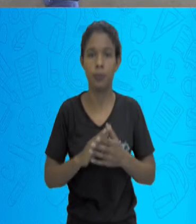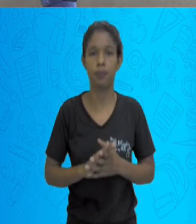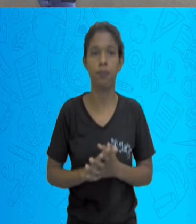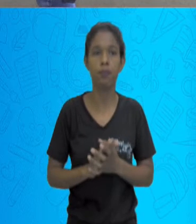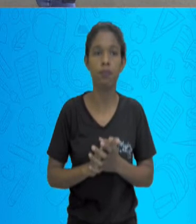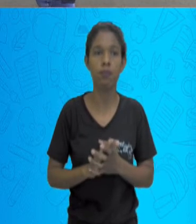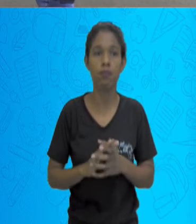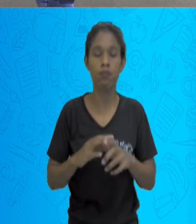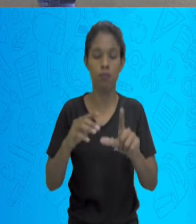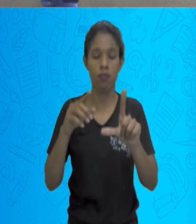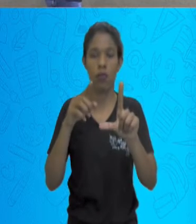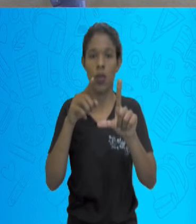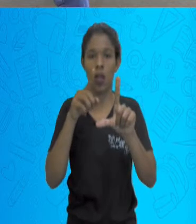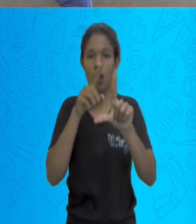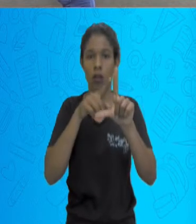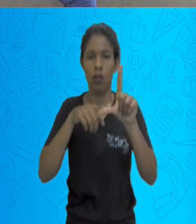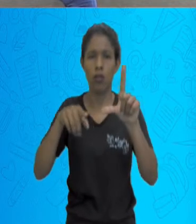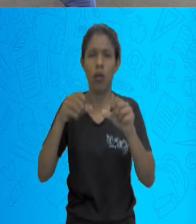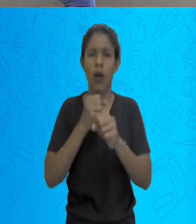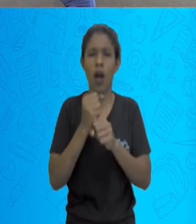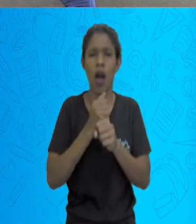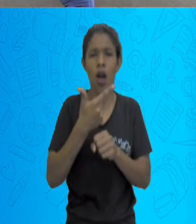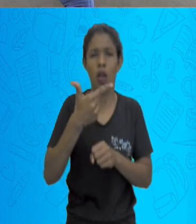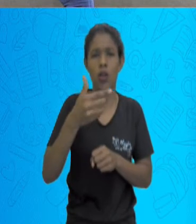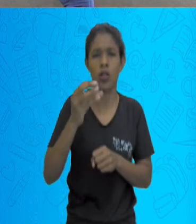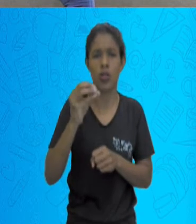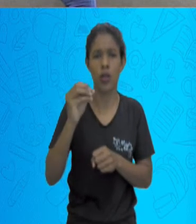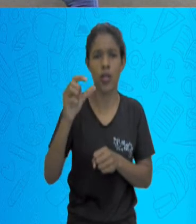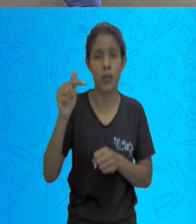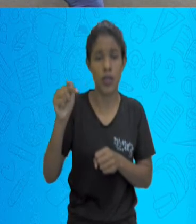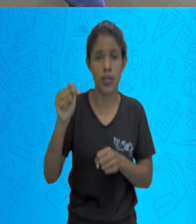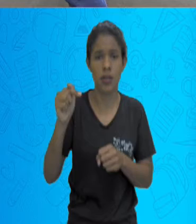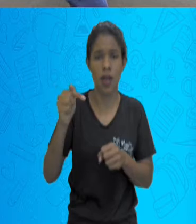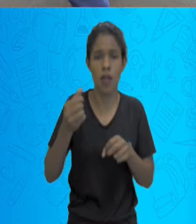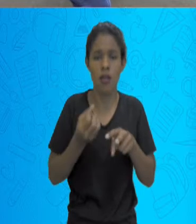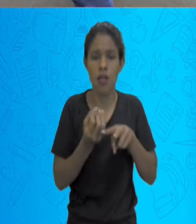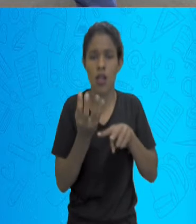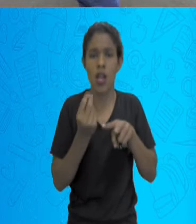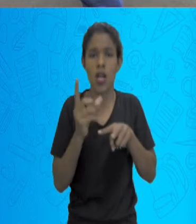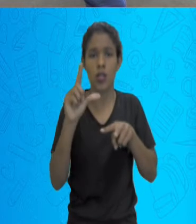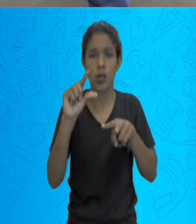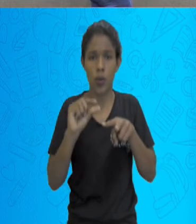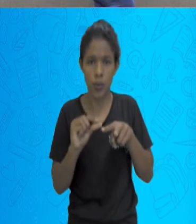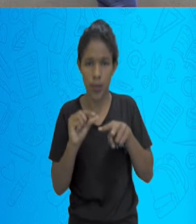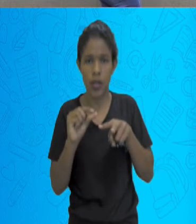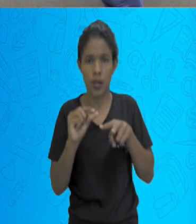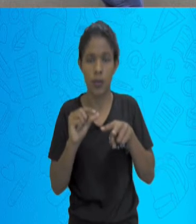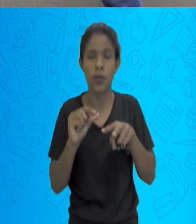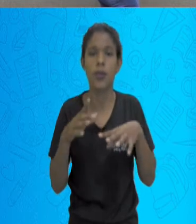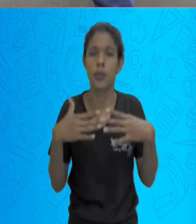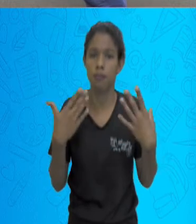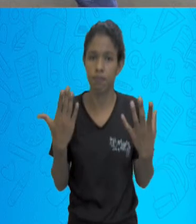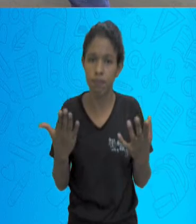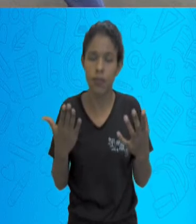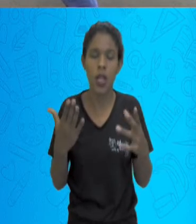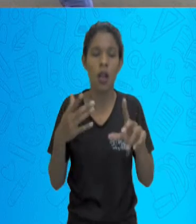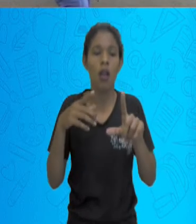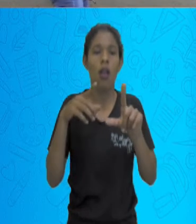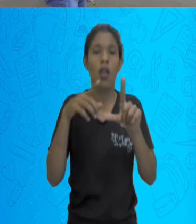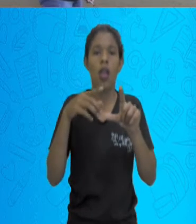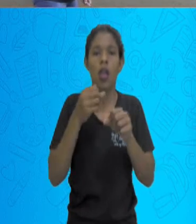ou seja, em 2007, e maior no ano representado pelo ponto mais alto do gráfico, ou seja,